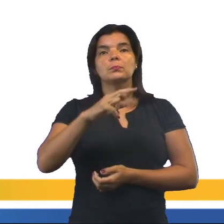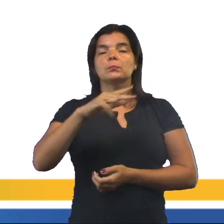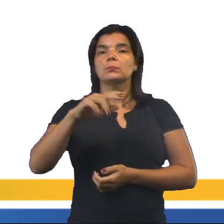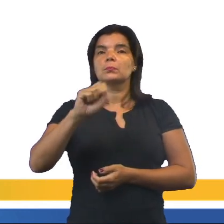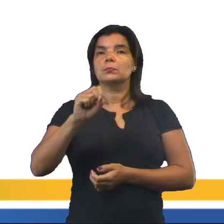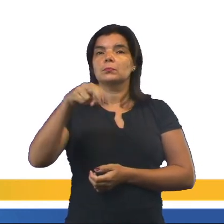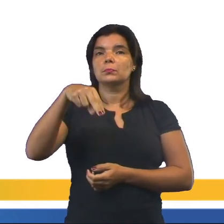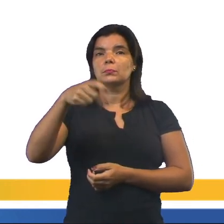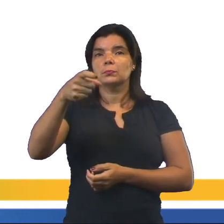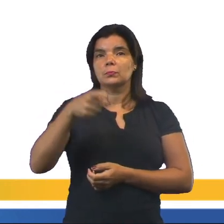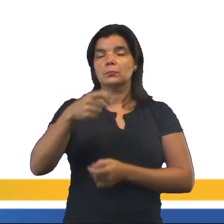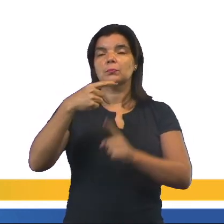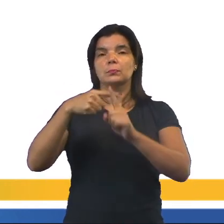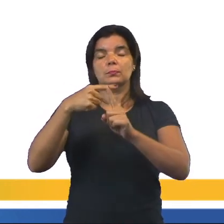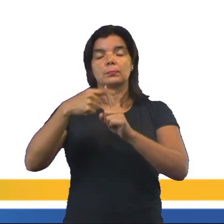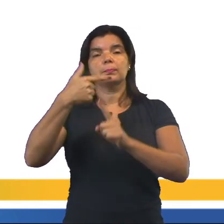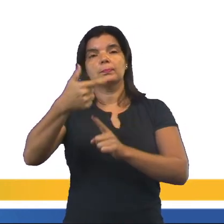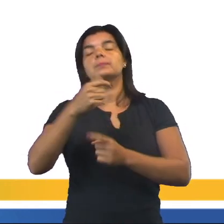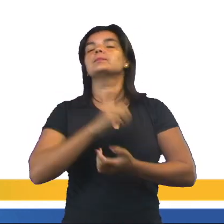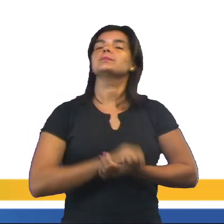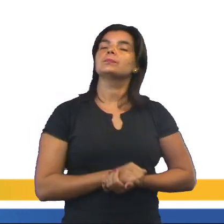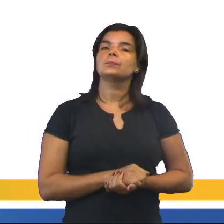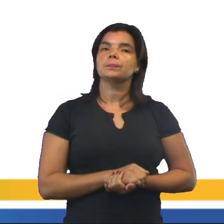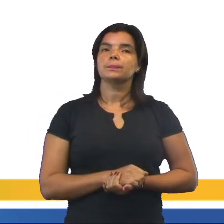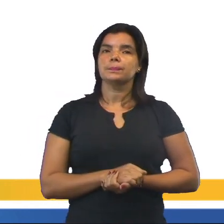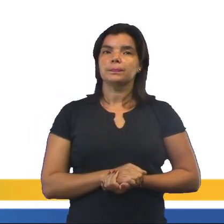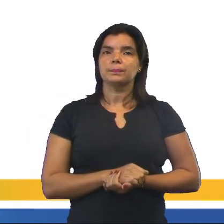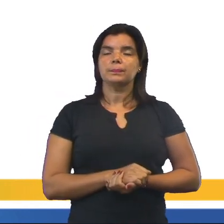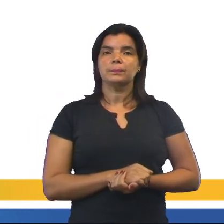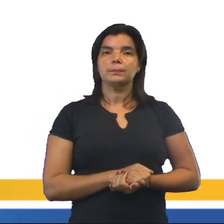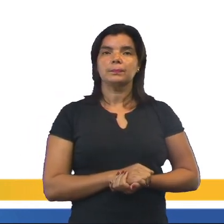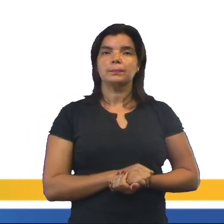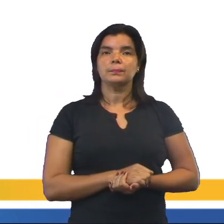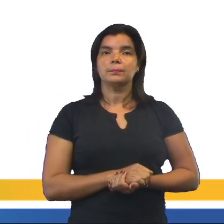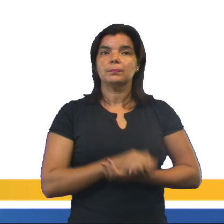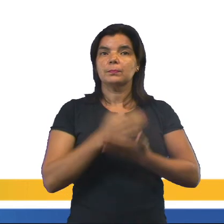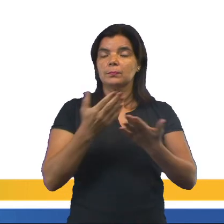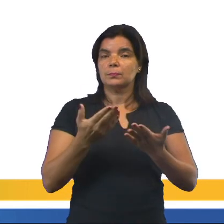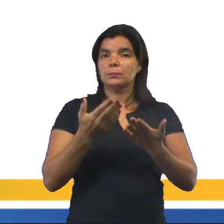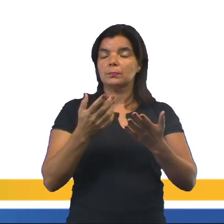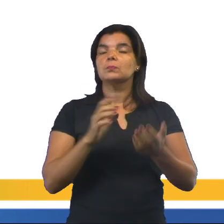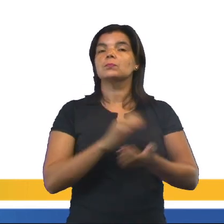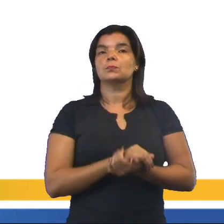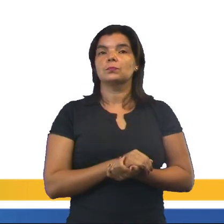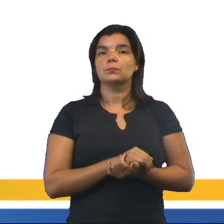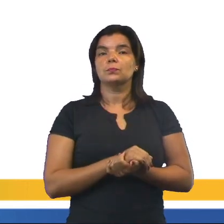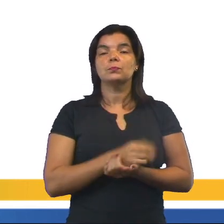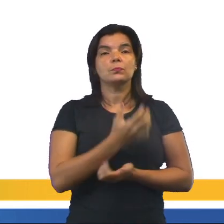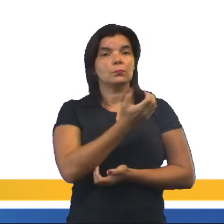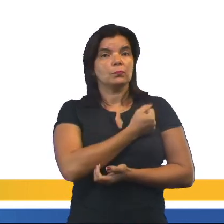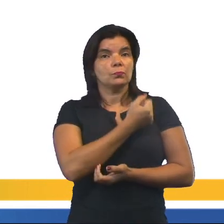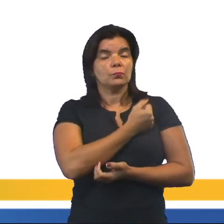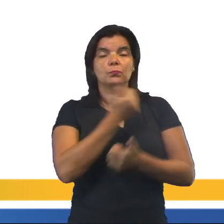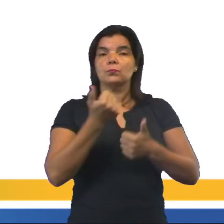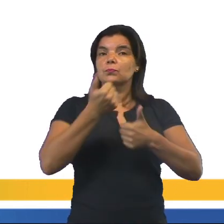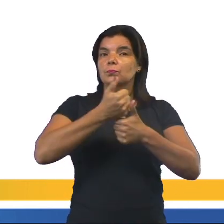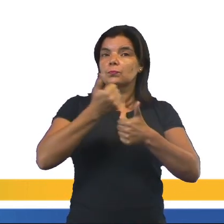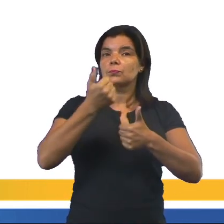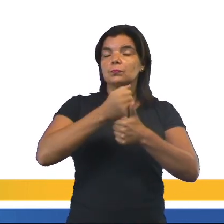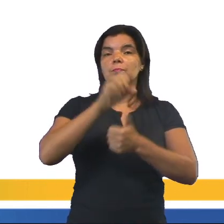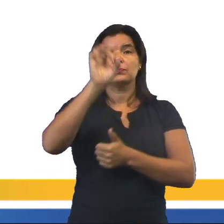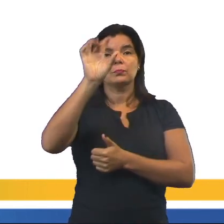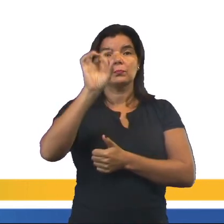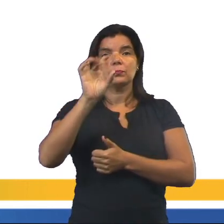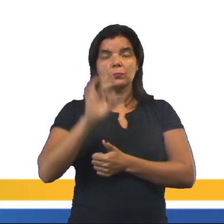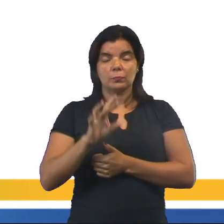a tabela, que é a função, y é igual a seno de x mais 2. Trocando ali os valores, nós vamos ter